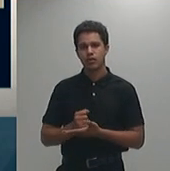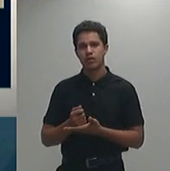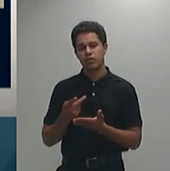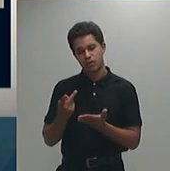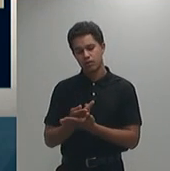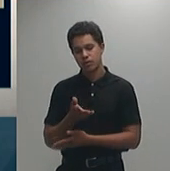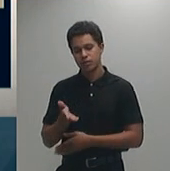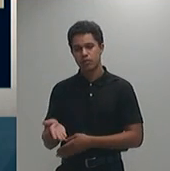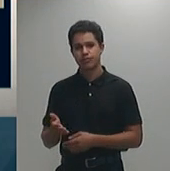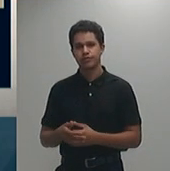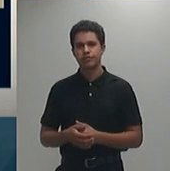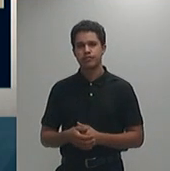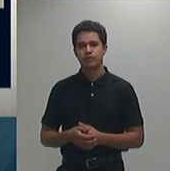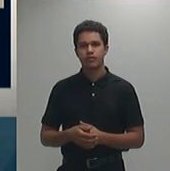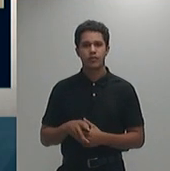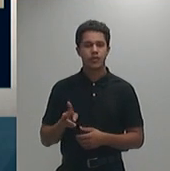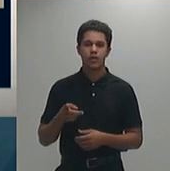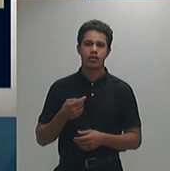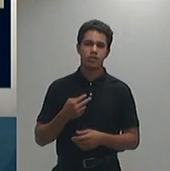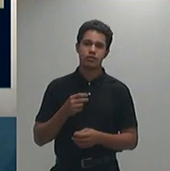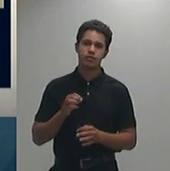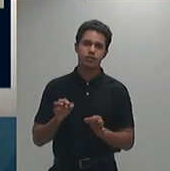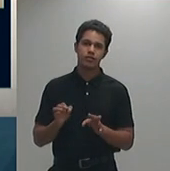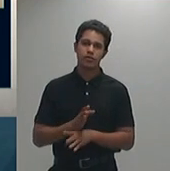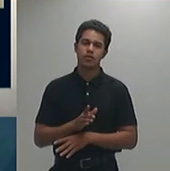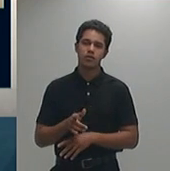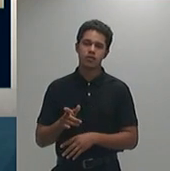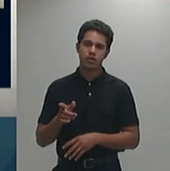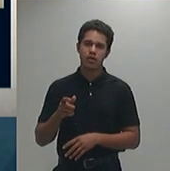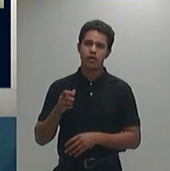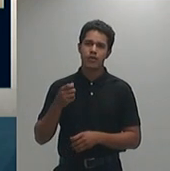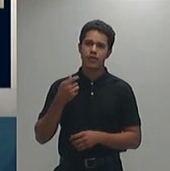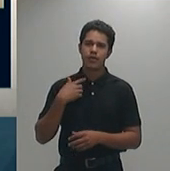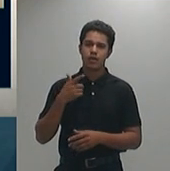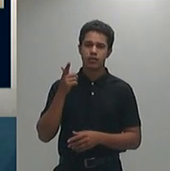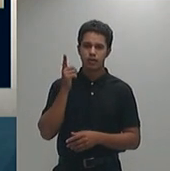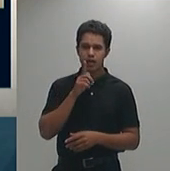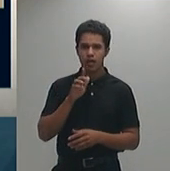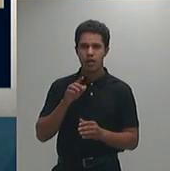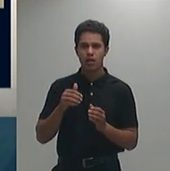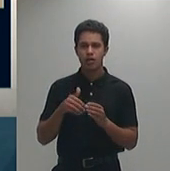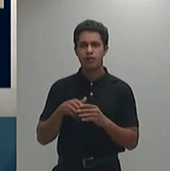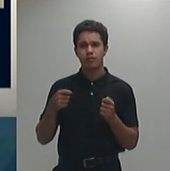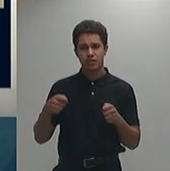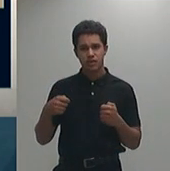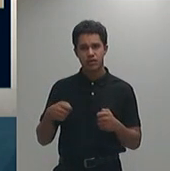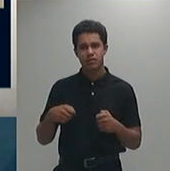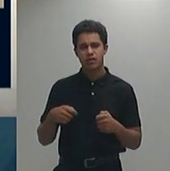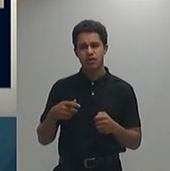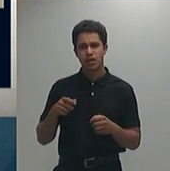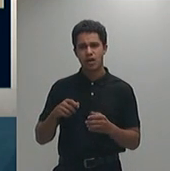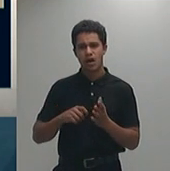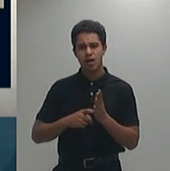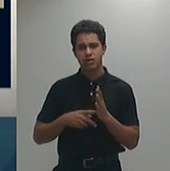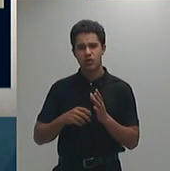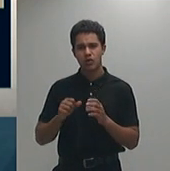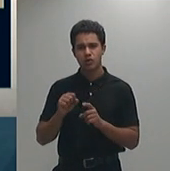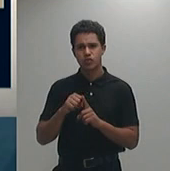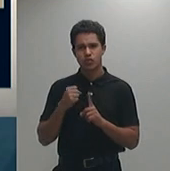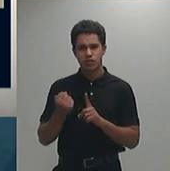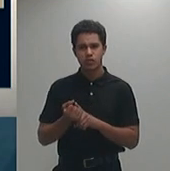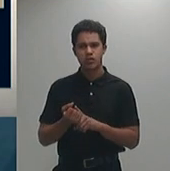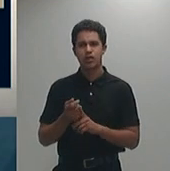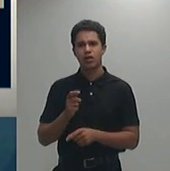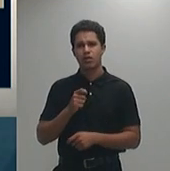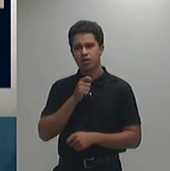não bastasse tal conclusão suficiente ensino para rechaçar a ligação dessas consignar que a ação social do acionista minoritário ainda que passível